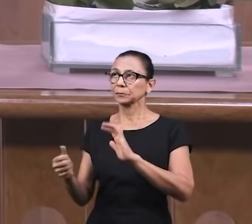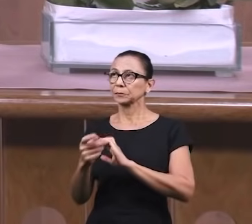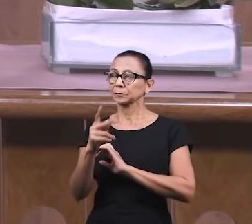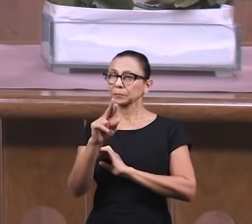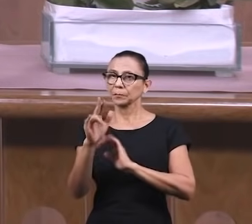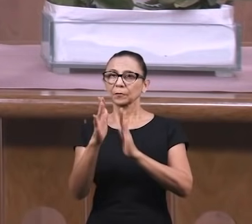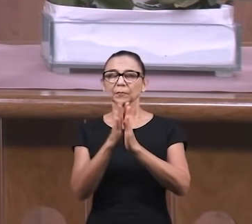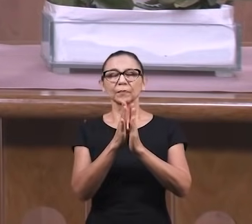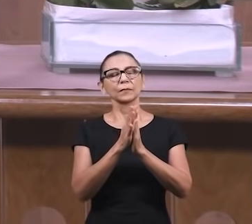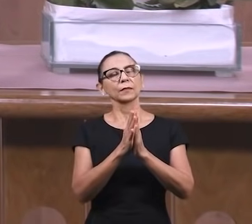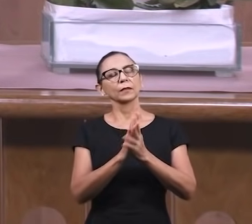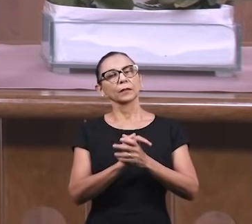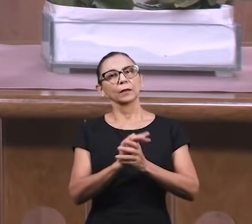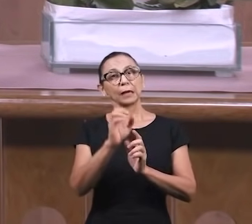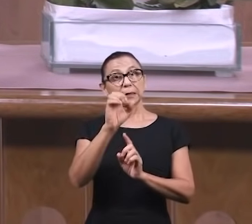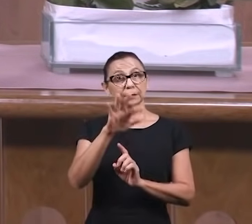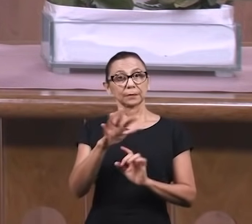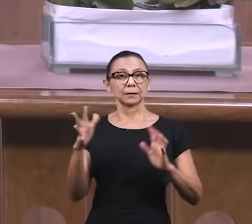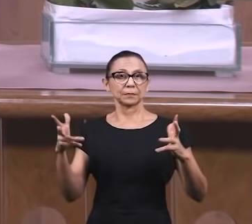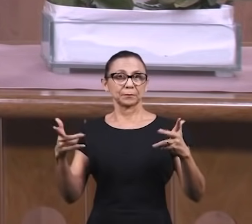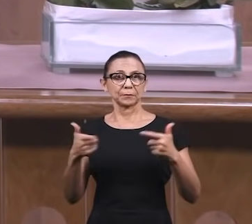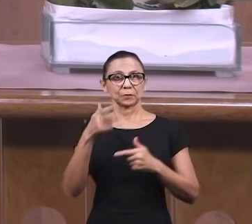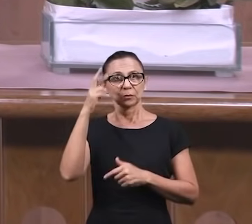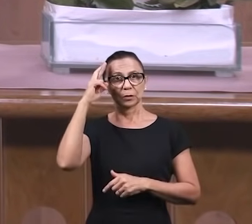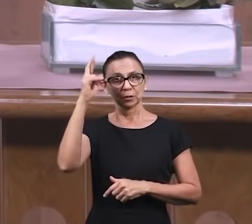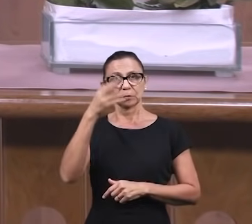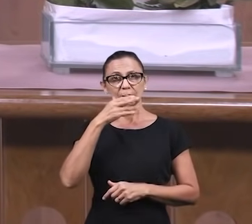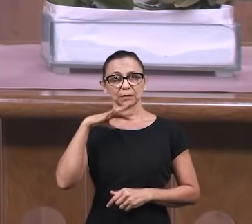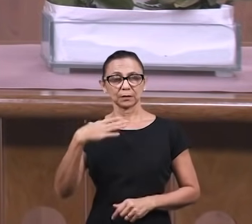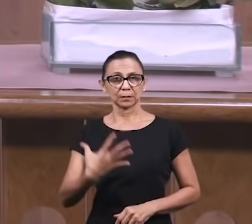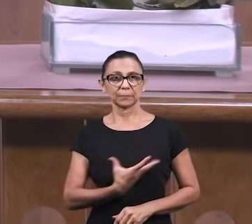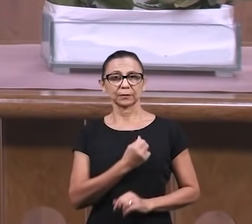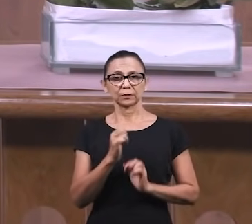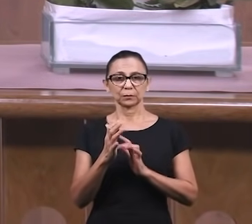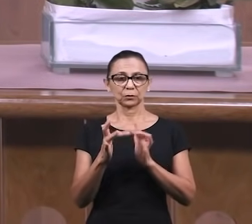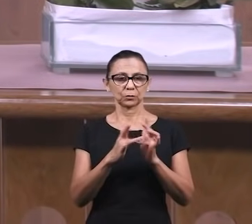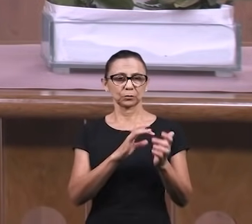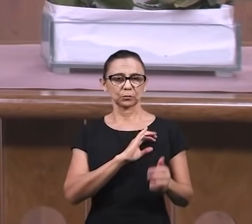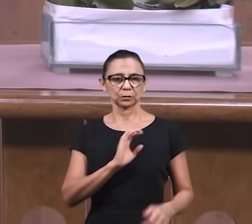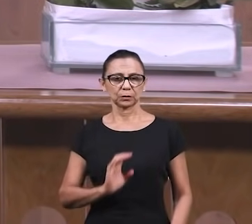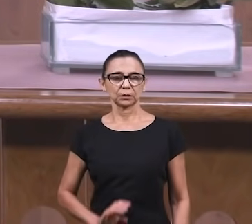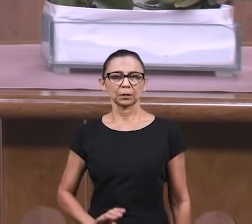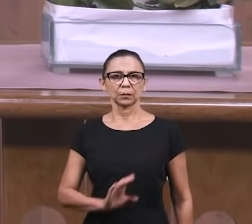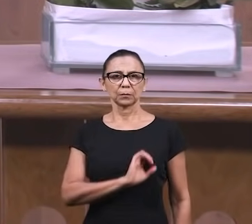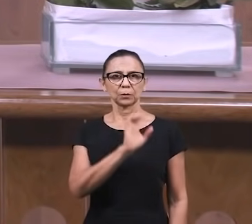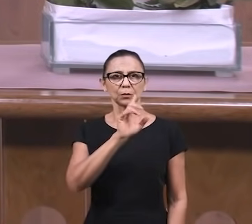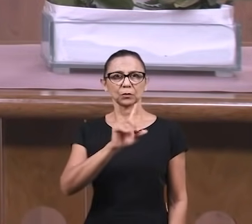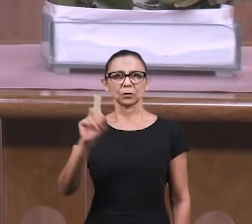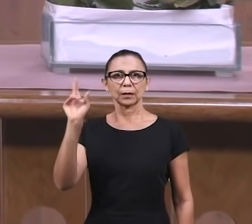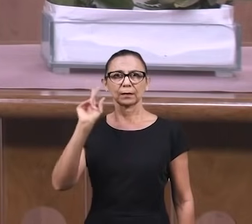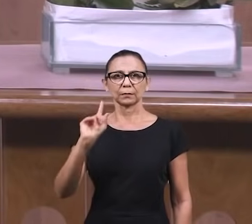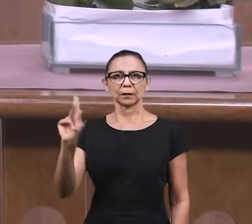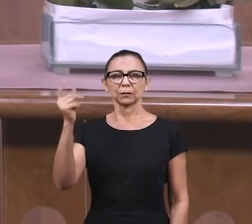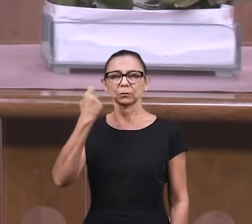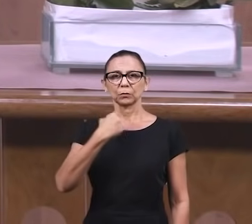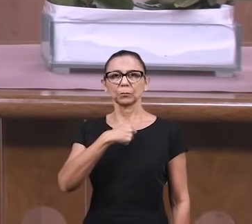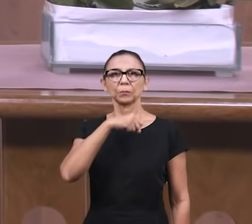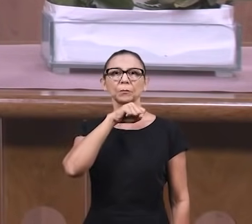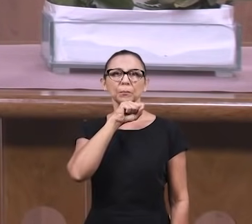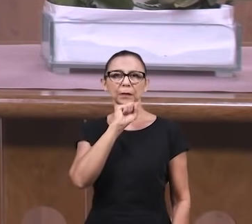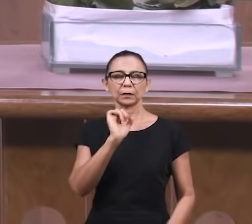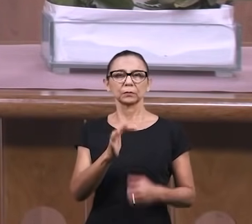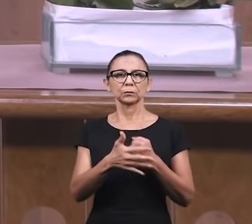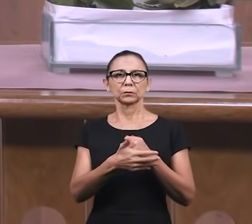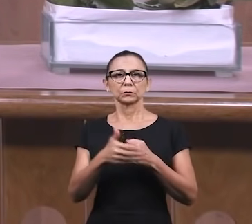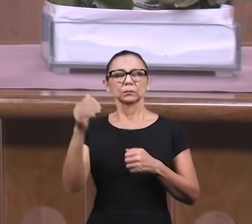teu nome dizemos que a graça maravilhosa do Senhor e Salvador Jesus Cristo, o amor de Deus, o nosso eterno Pai, as doces, santas e